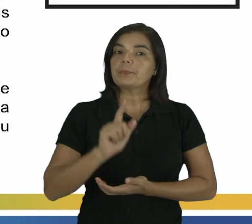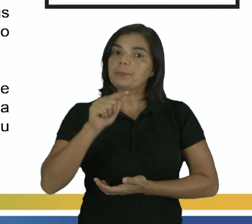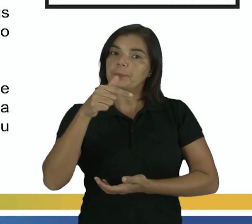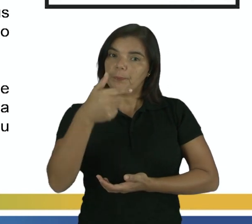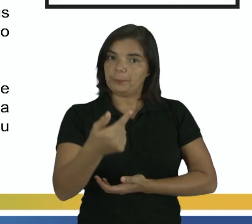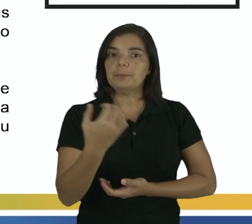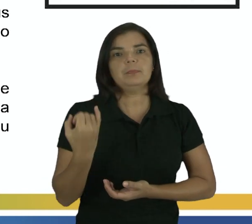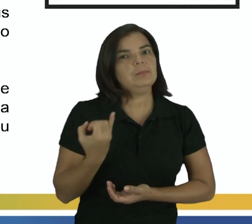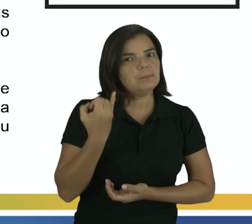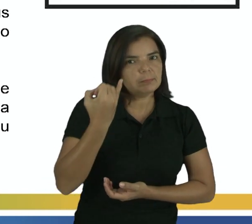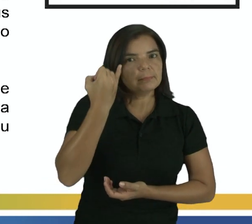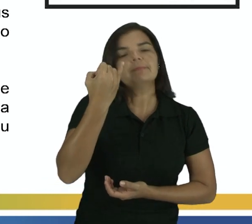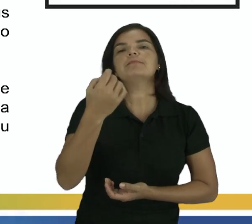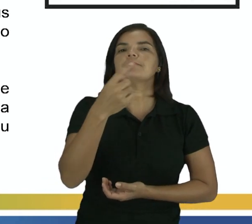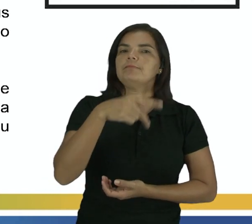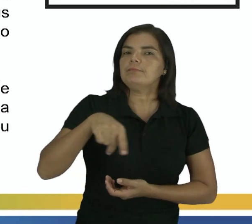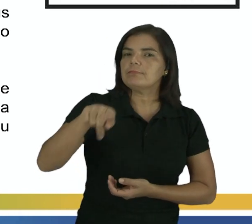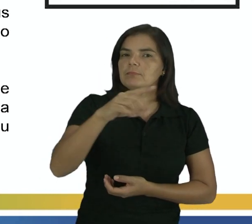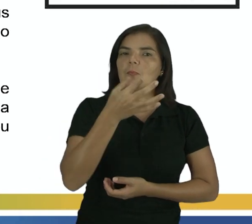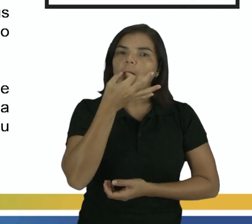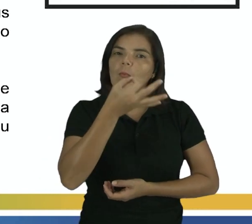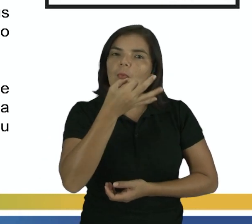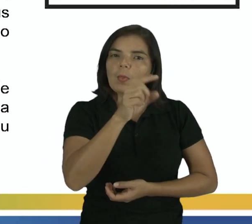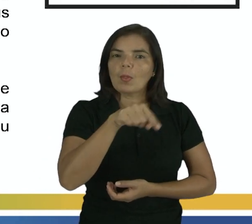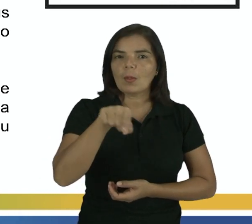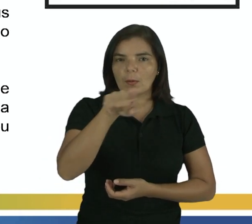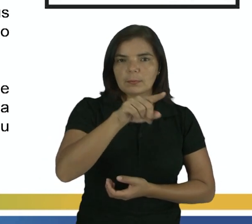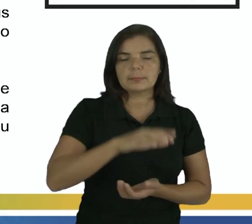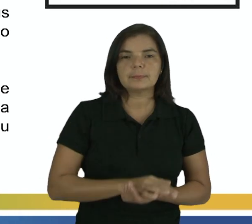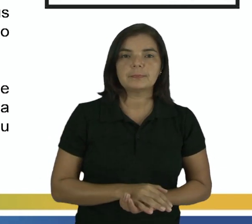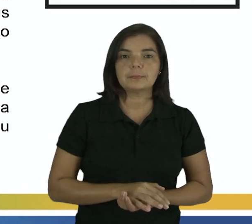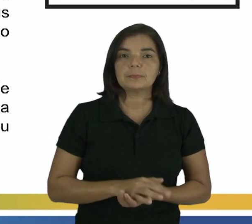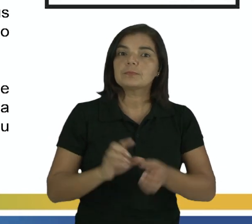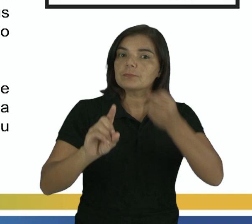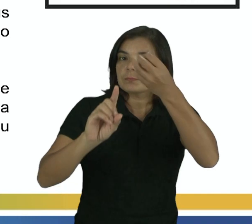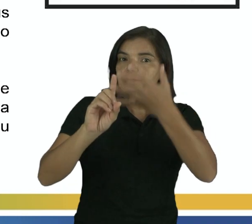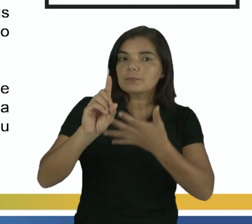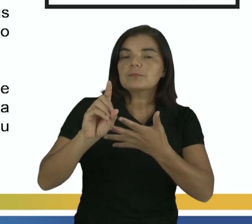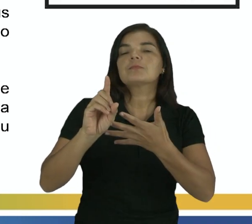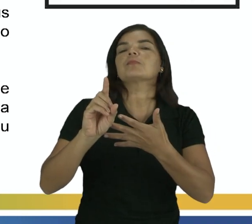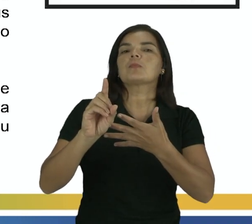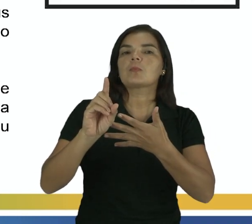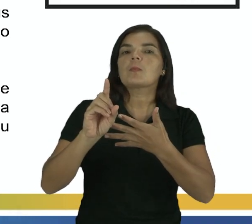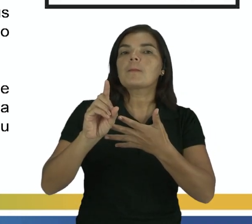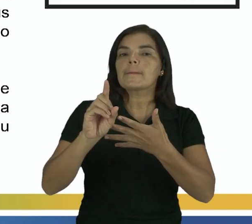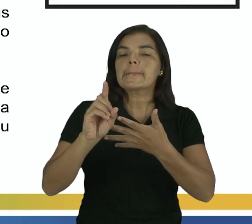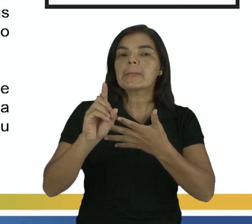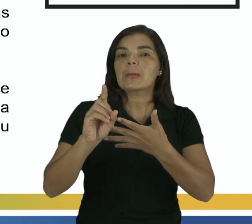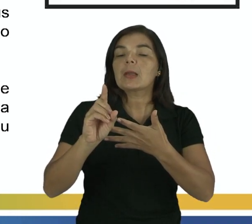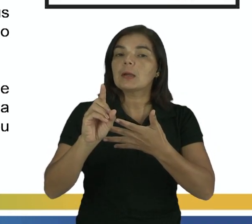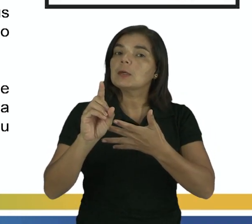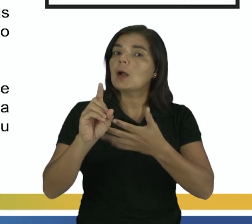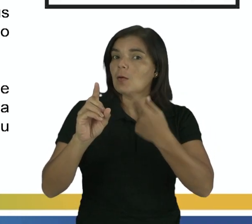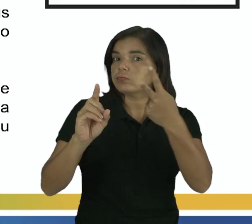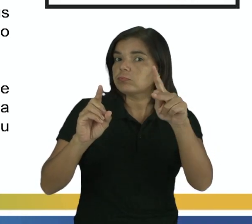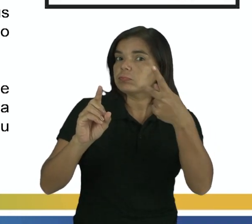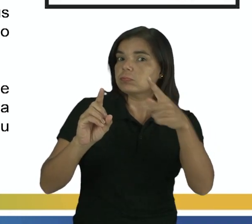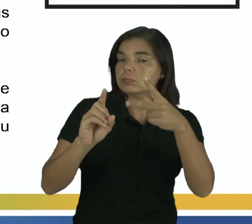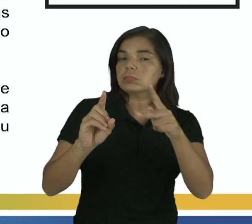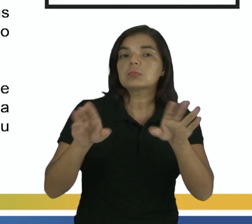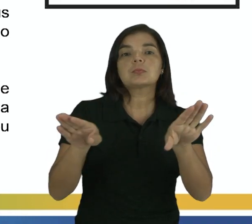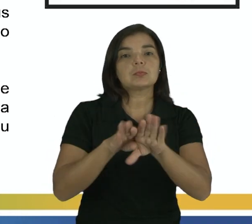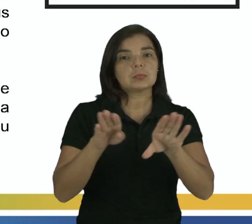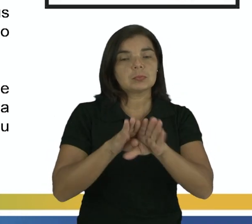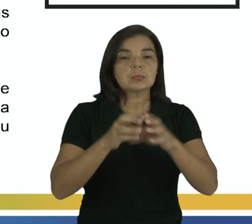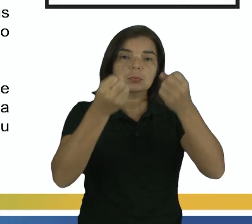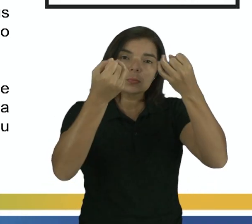Outro ponto importante é o seu ponto de vista. Nesse relato pessoal, é repleto de impressões pessoais, as suas. Você vai ter